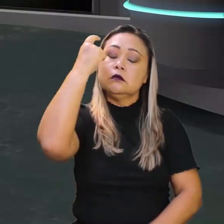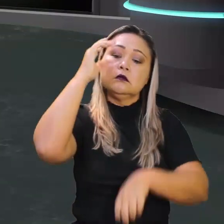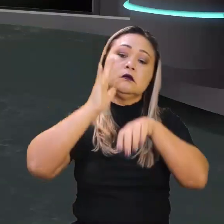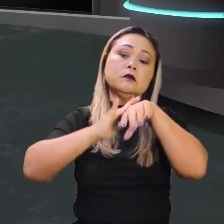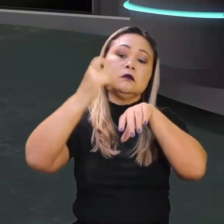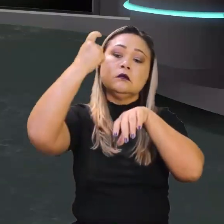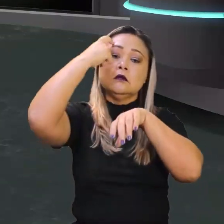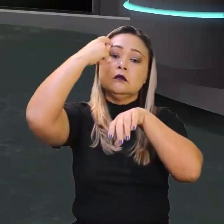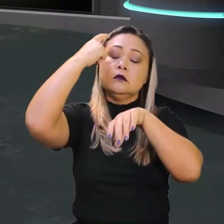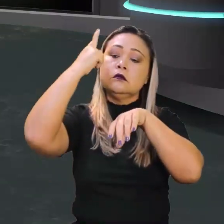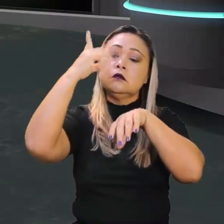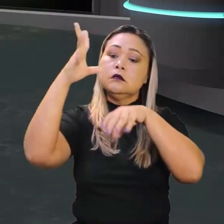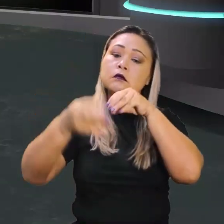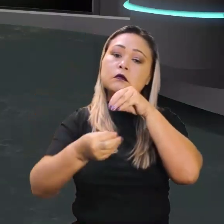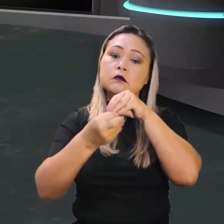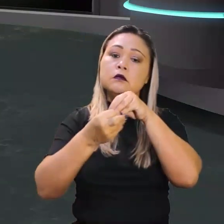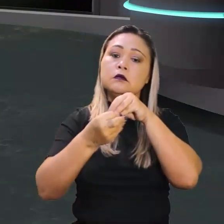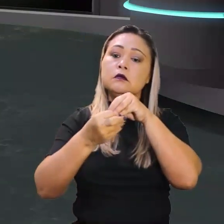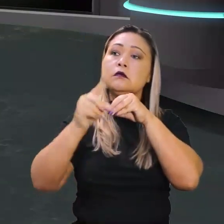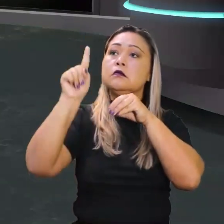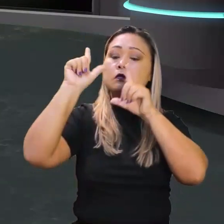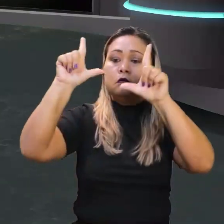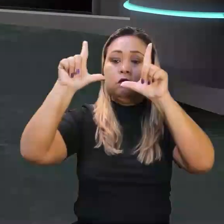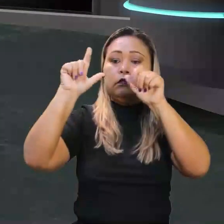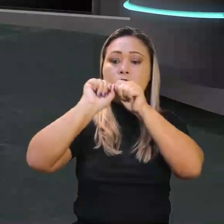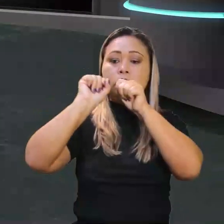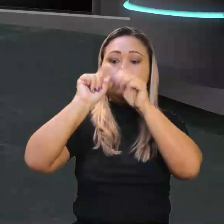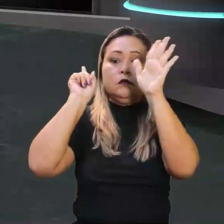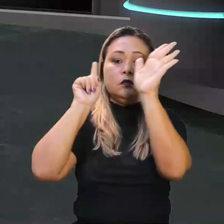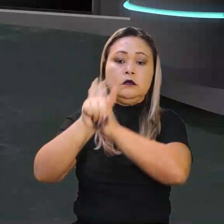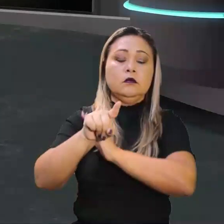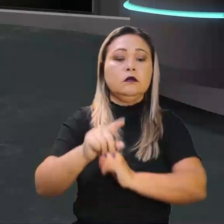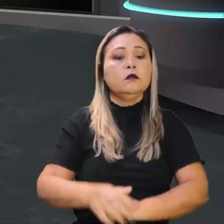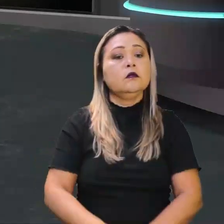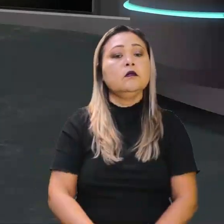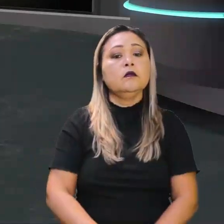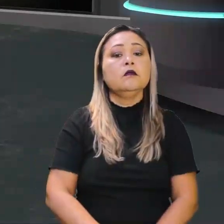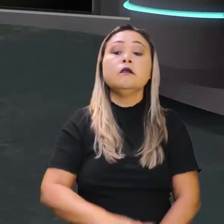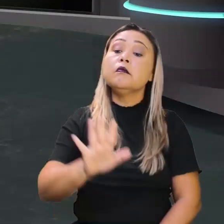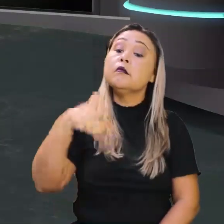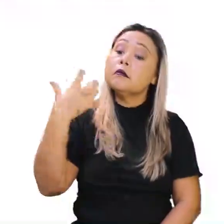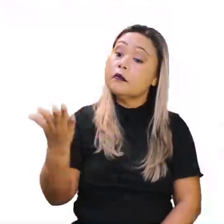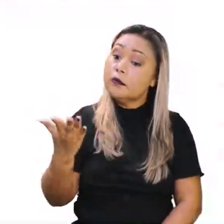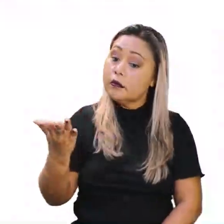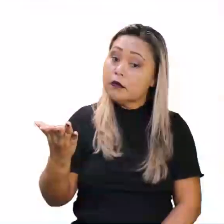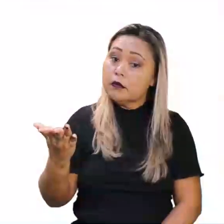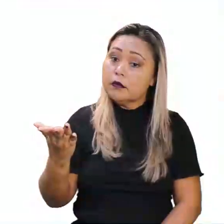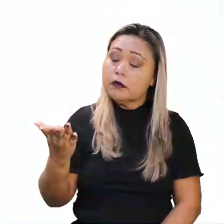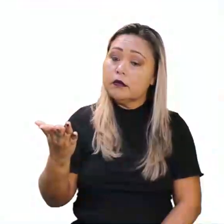que vai corroborar com o que está proposto ali na nossa questão, que é